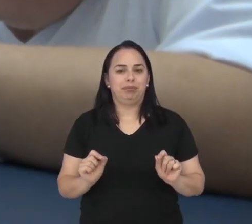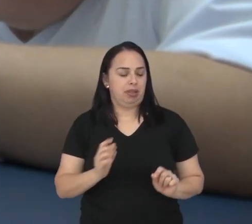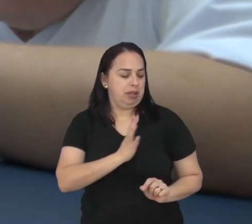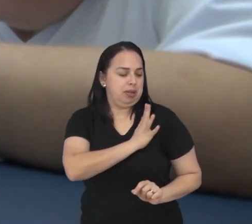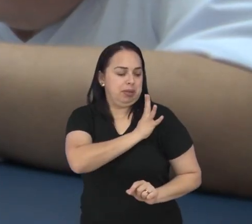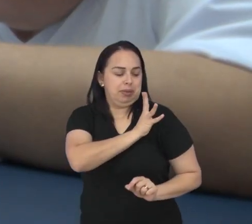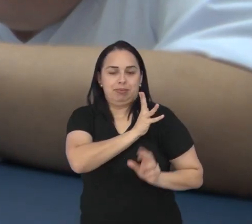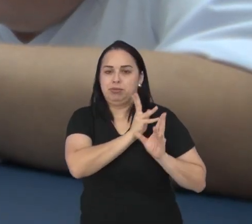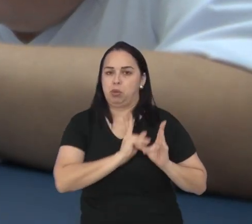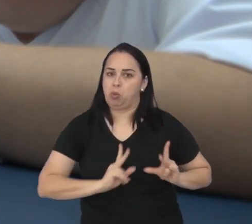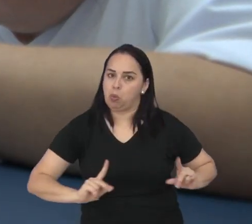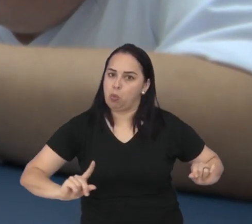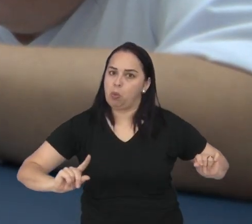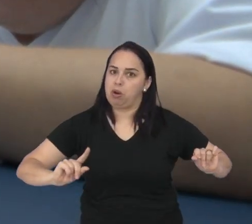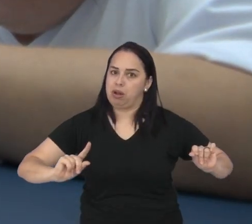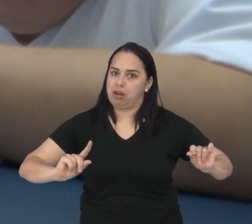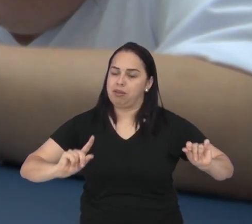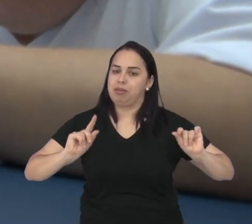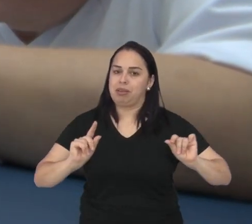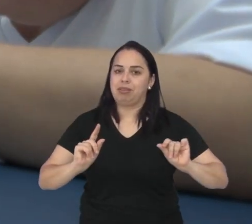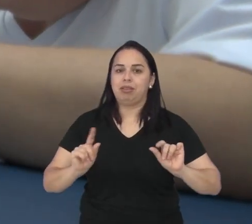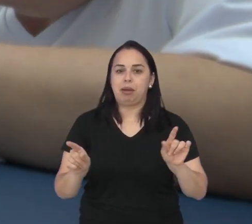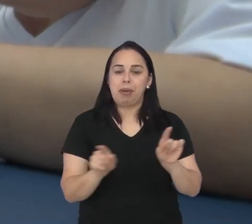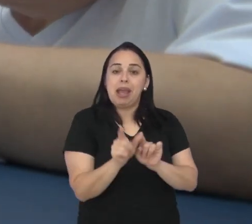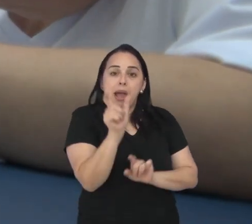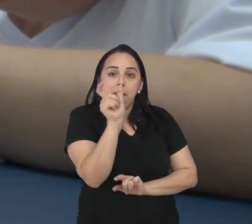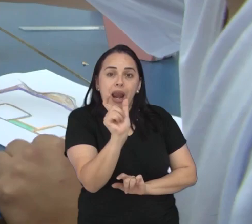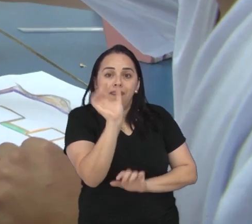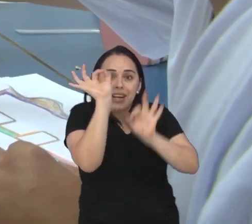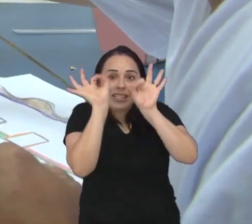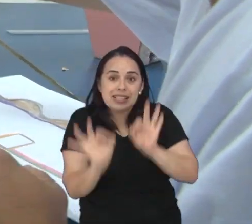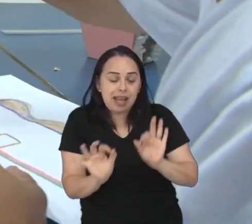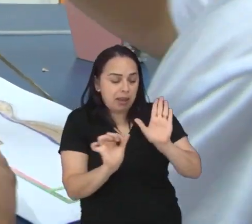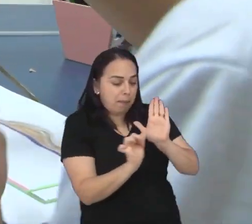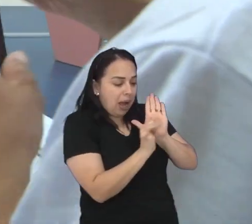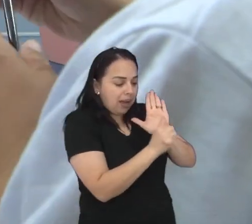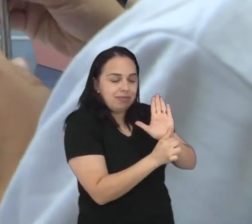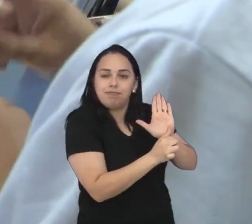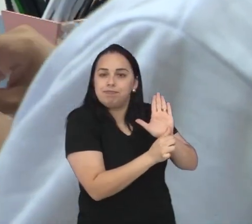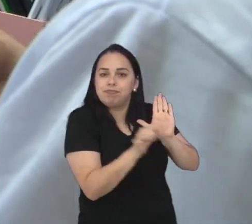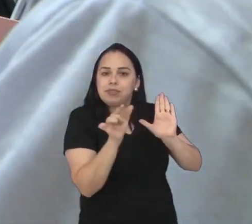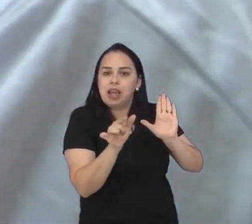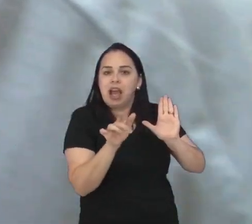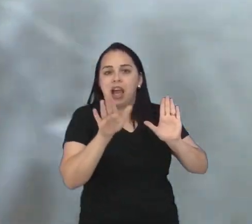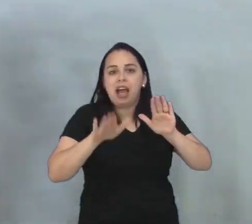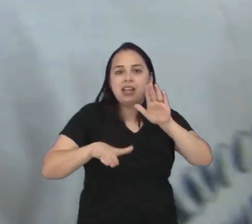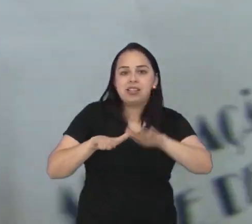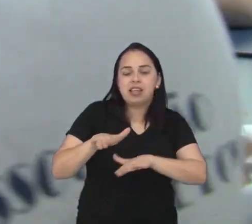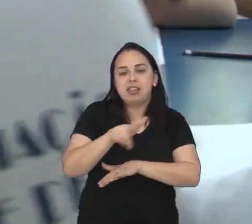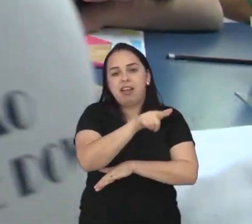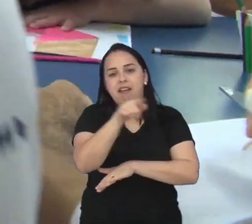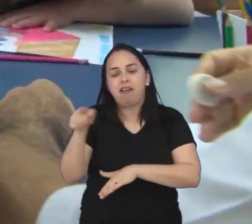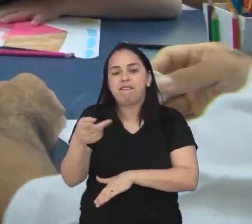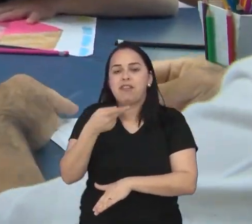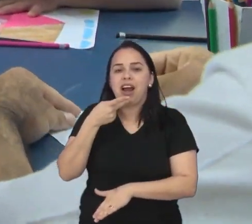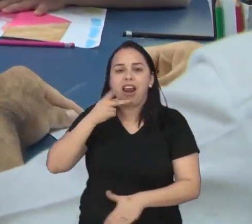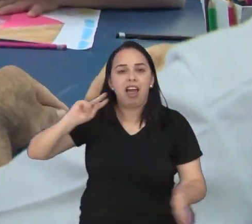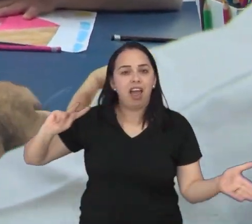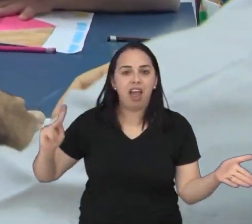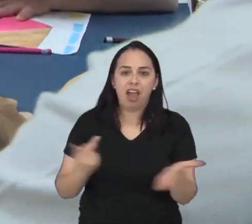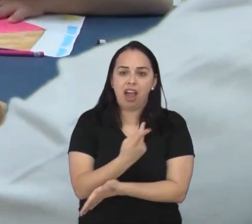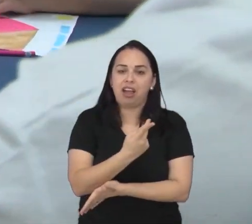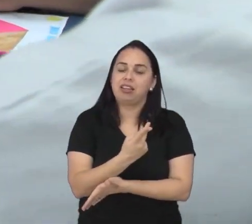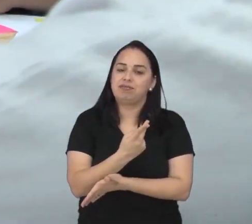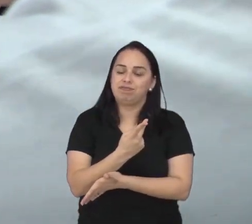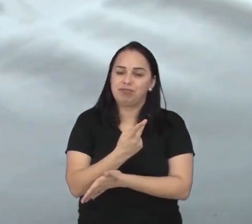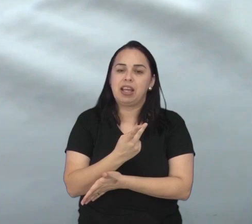e o uso dos termos corretos para se referir à síndrome. A falta de conhecimento pode gerar falas